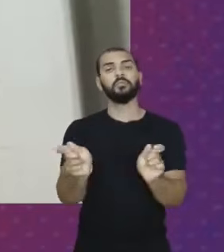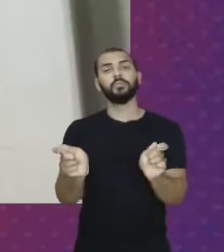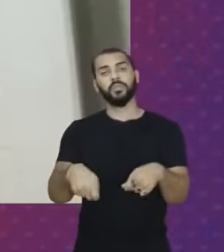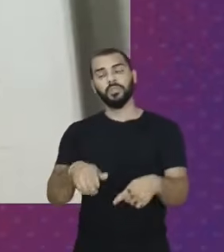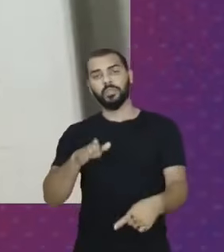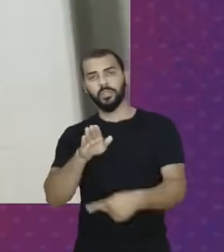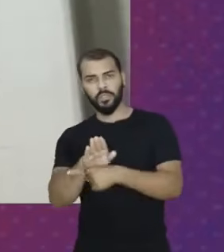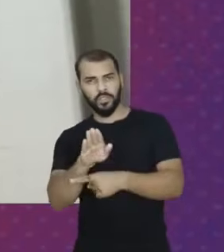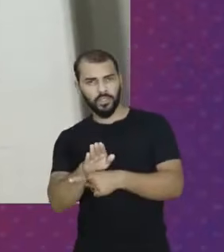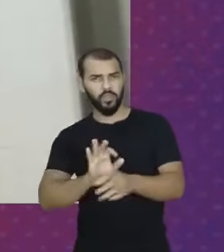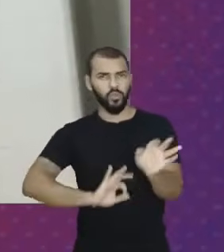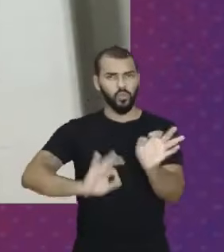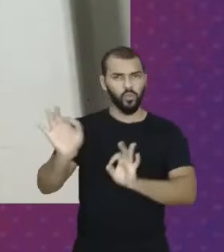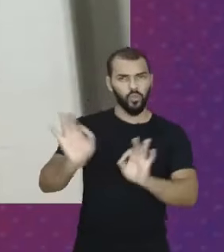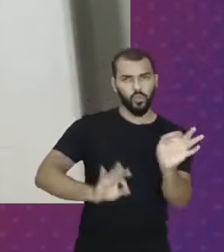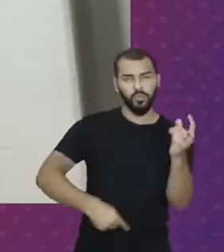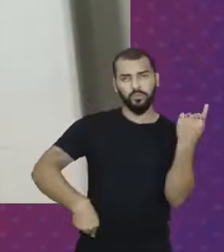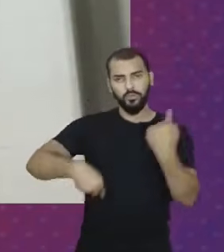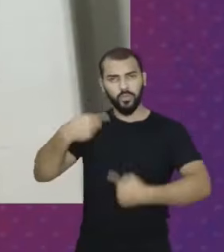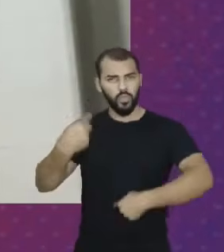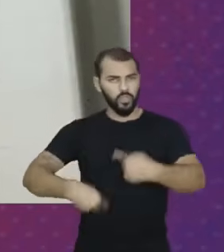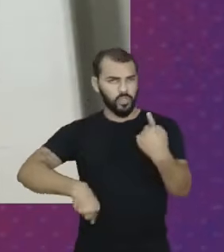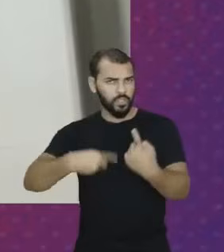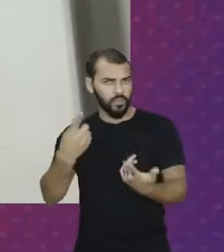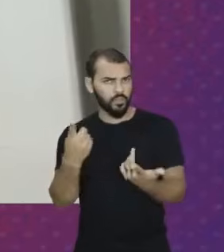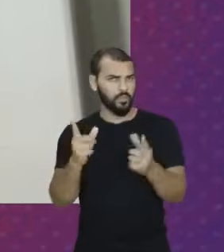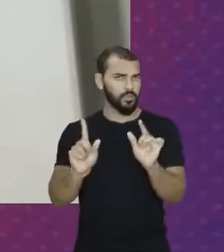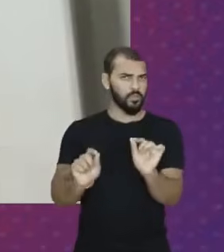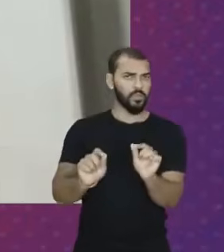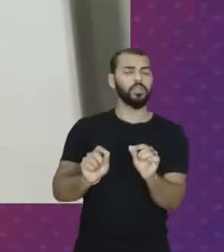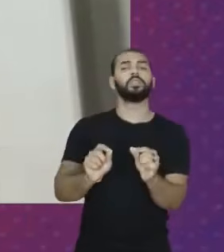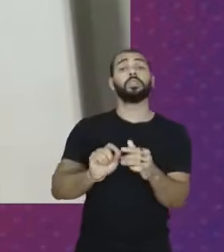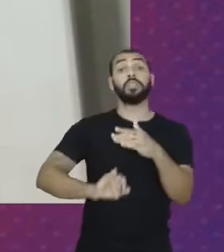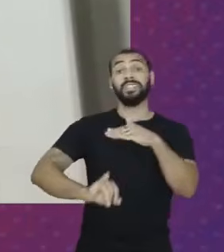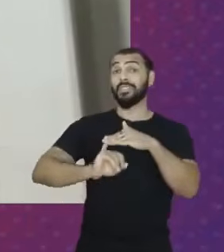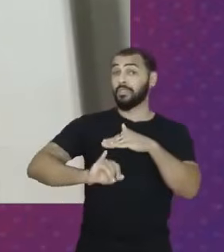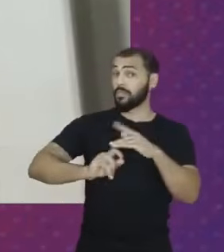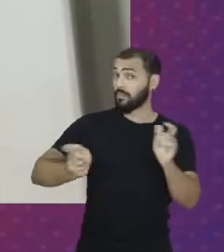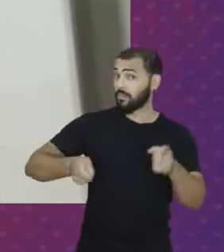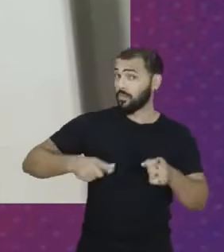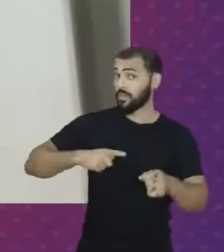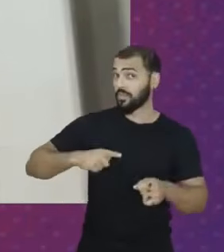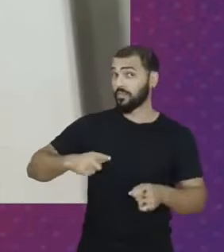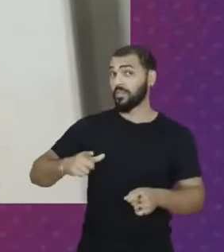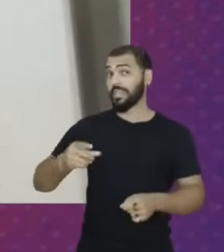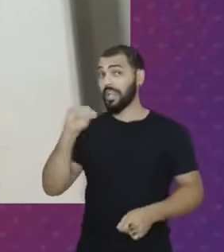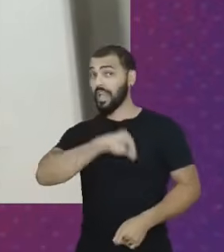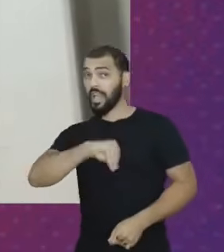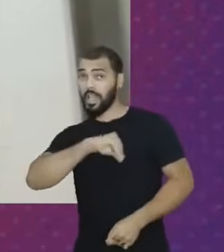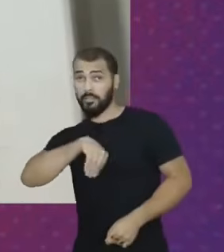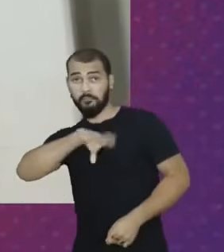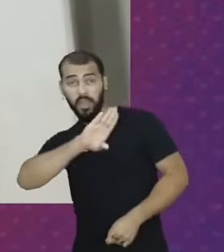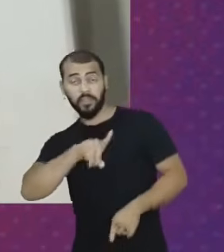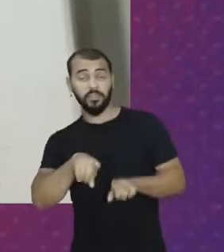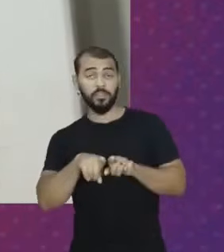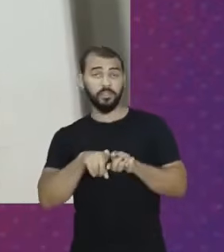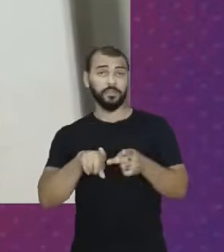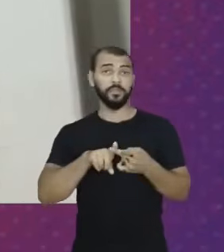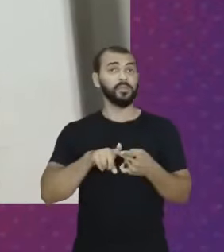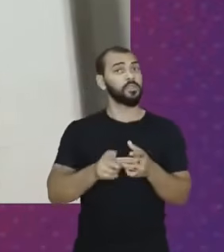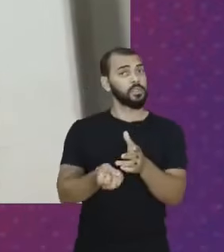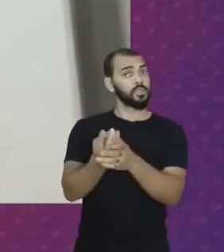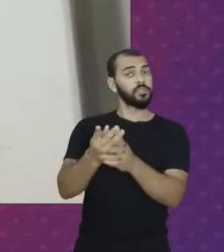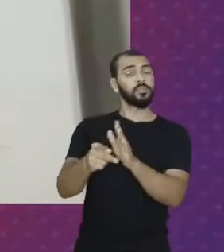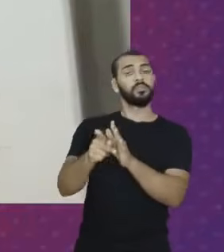organização de políticas de instituições que possam gerar renda, ou de grupos, de iniciativas que possam gerar renda